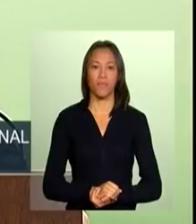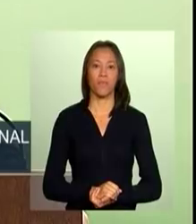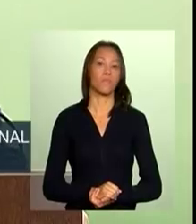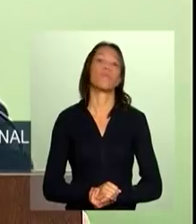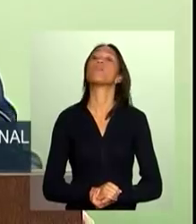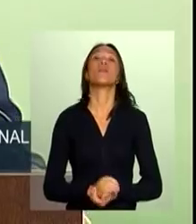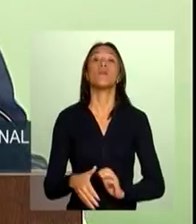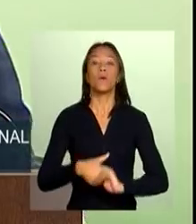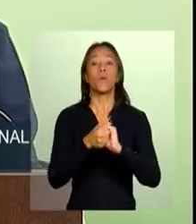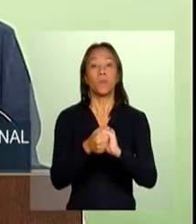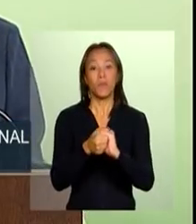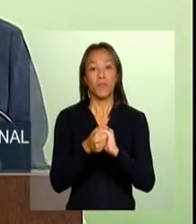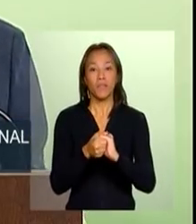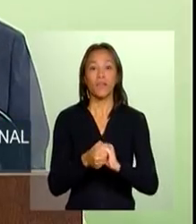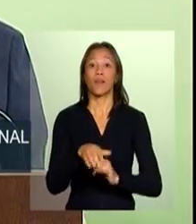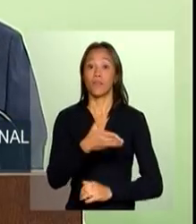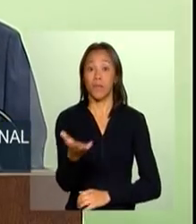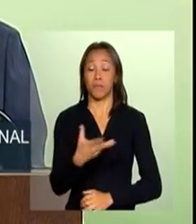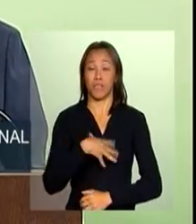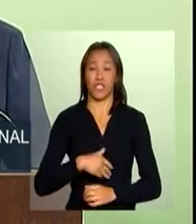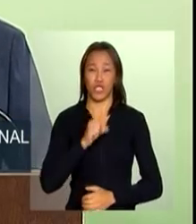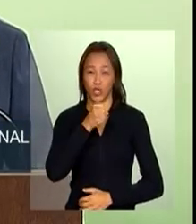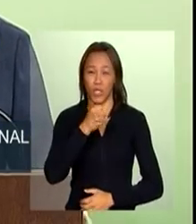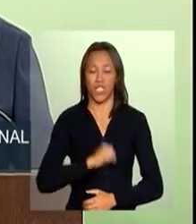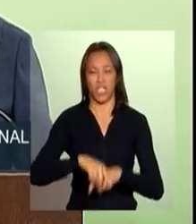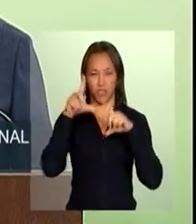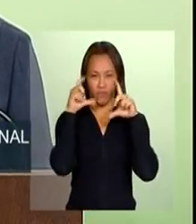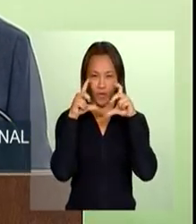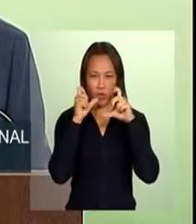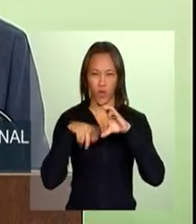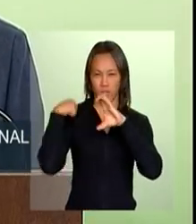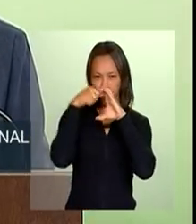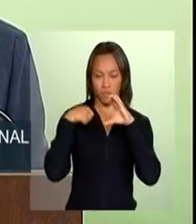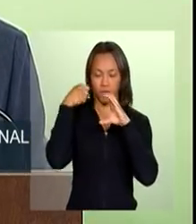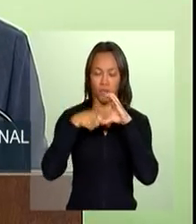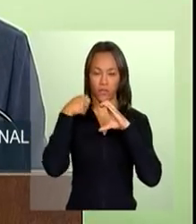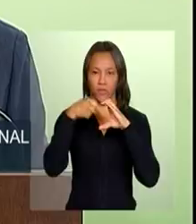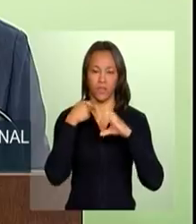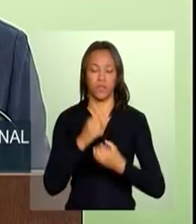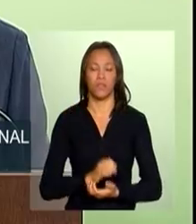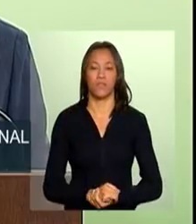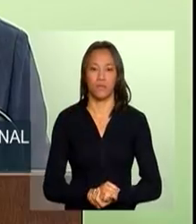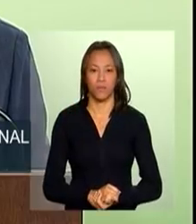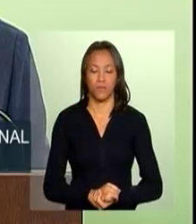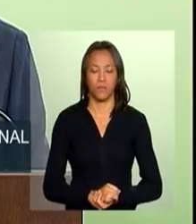Cumprimentar os senhores jornalistas, fotógrafos e cinegrafistas.